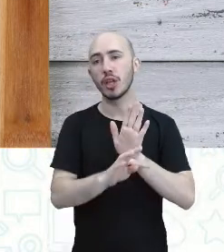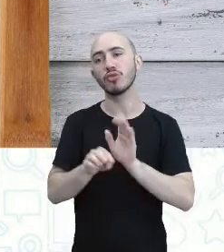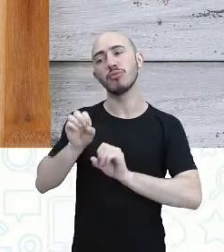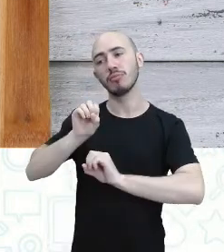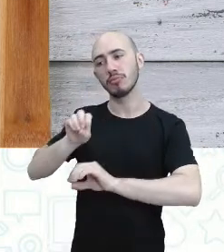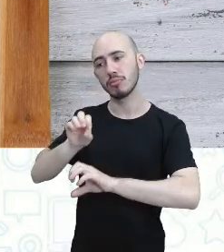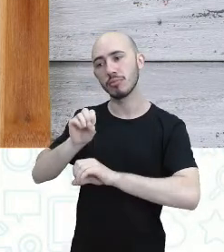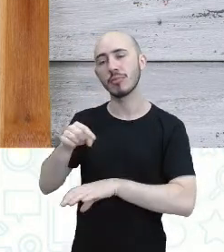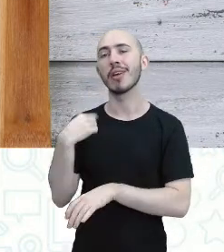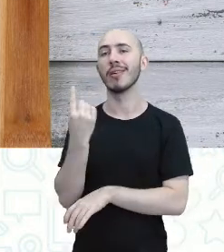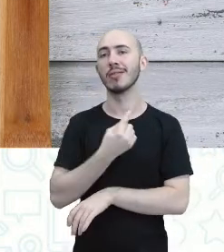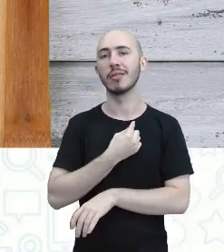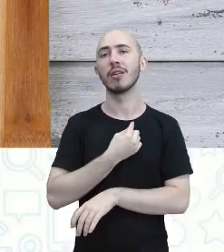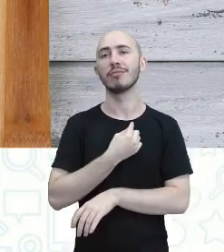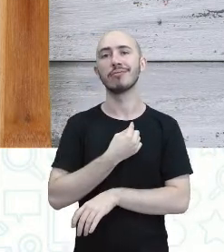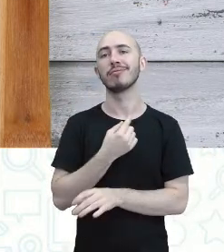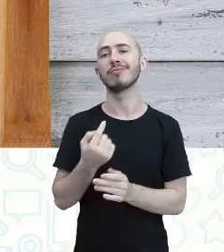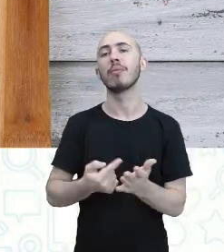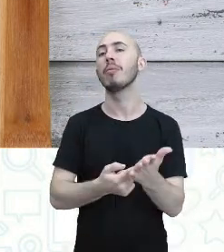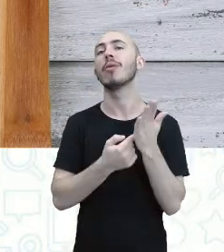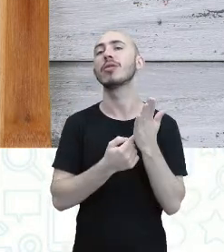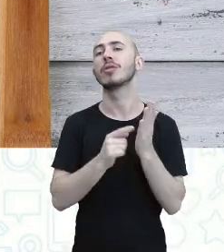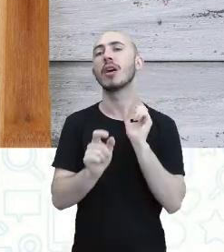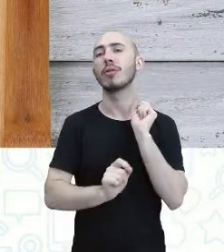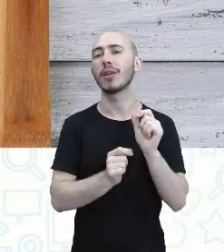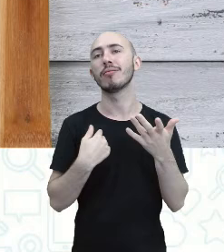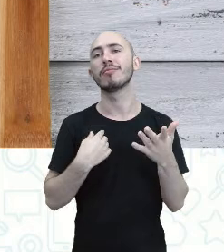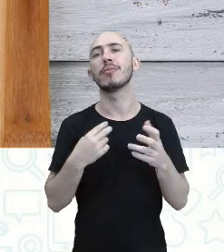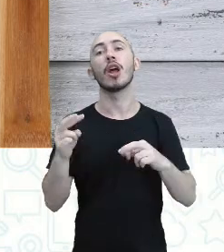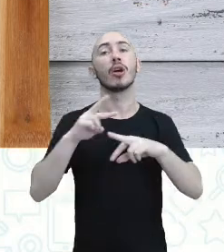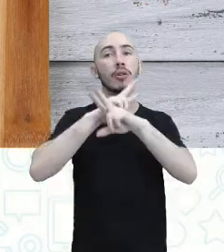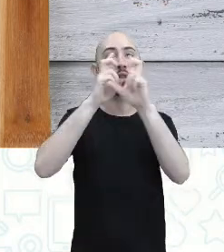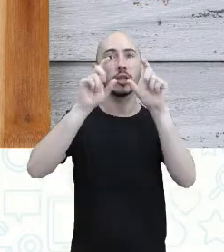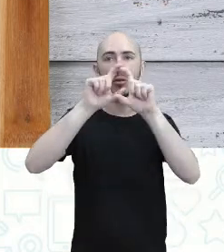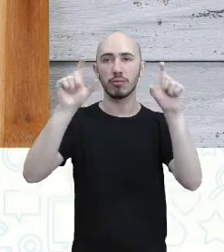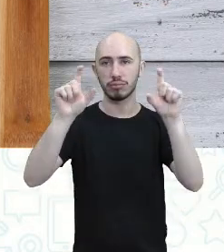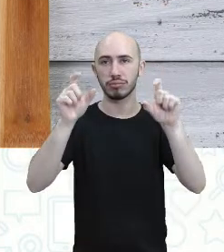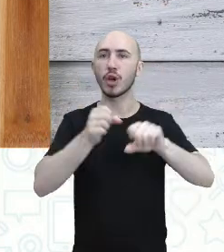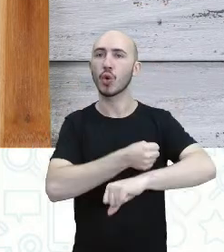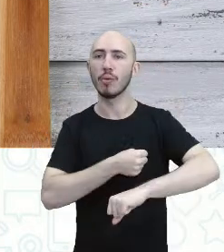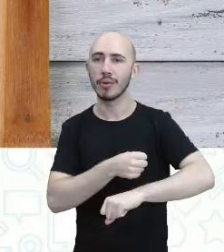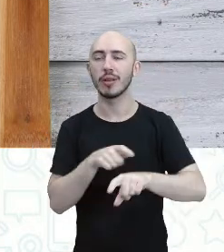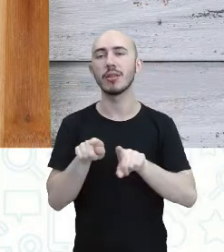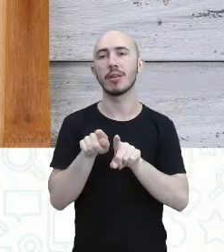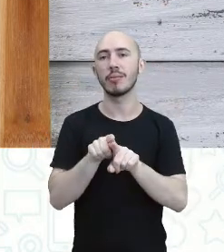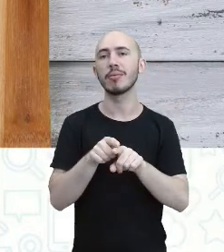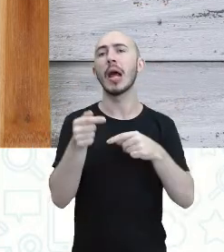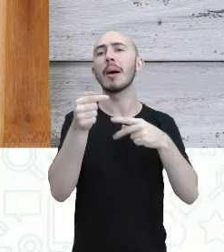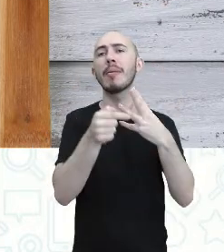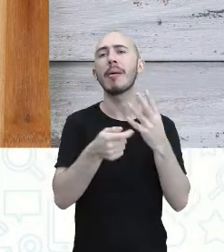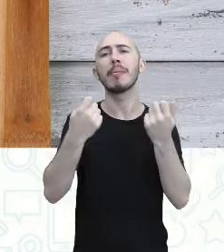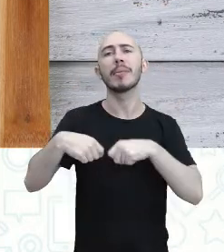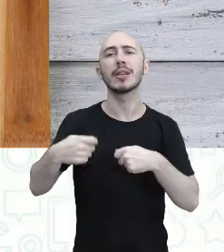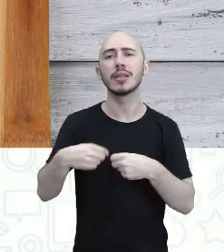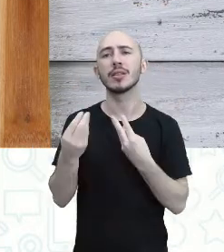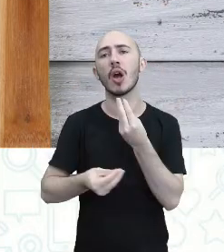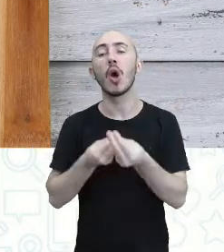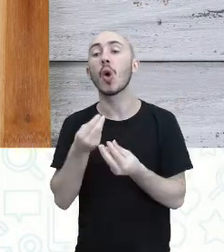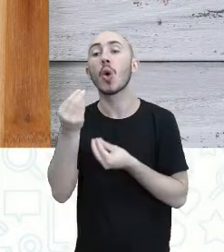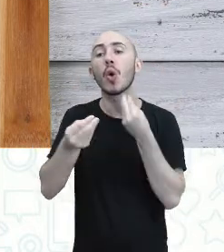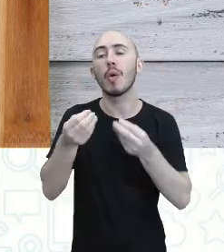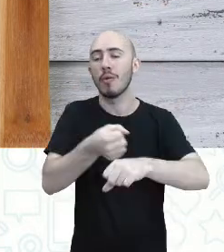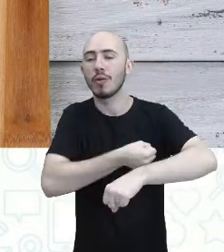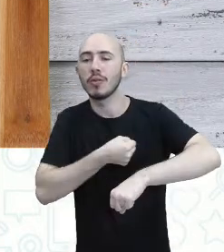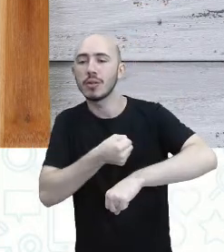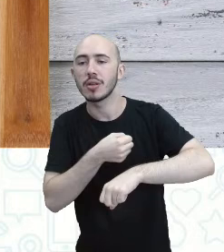instrucional que vai nos dizer o quê? Que vai trazer o título da receita, os ingredientes, o modo de